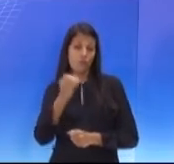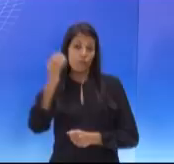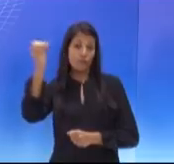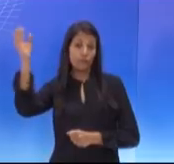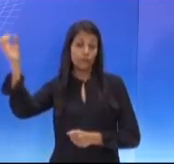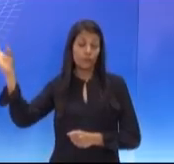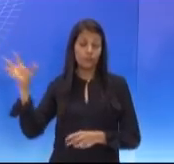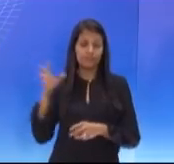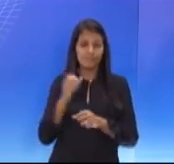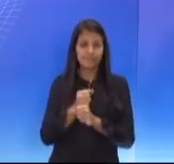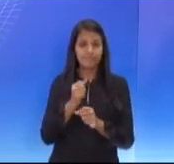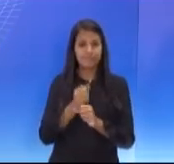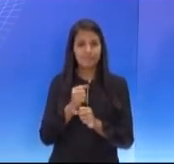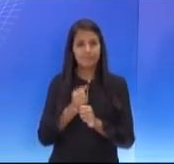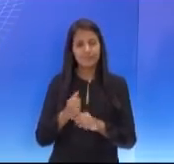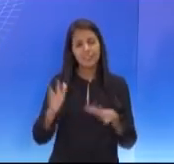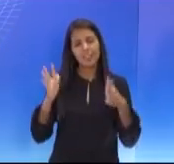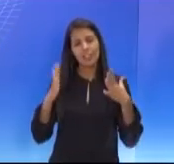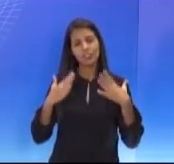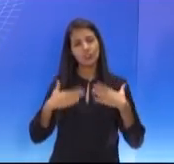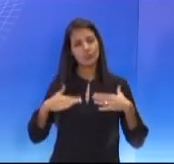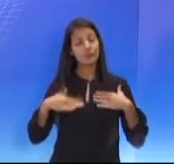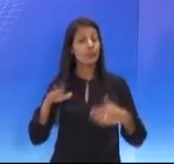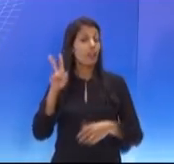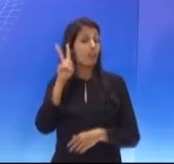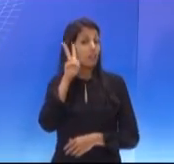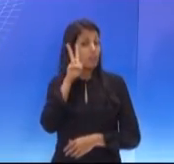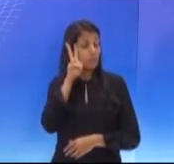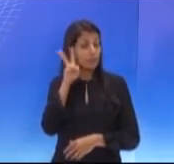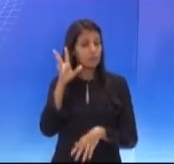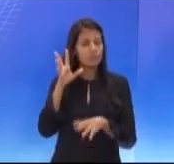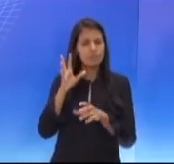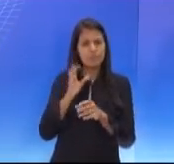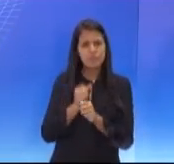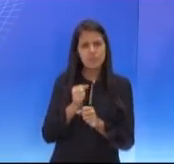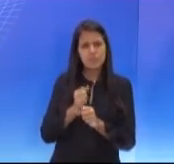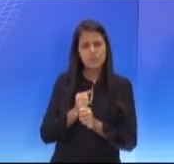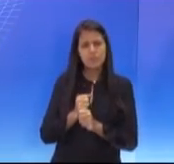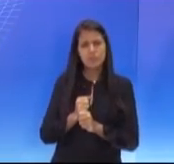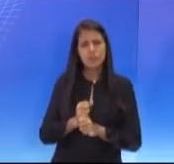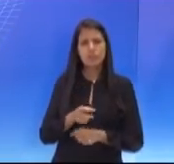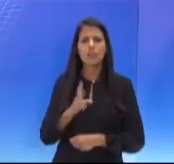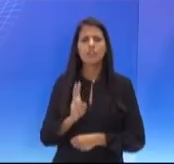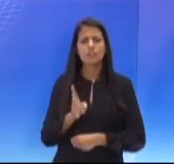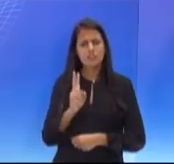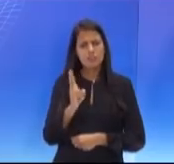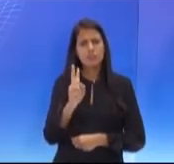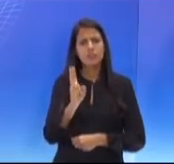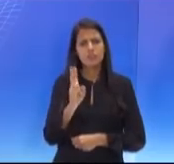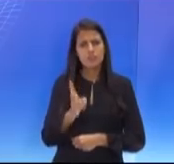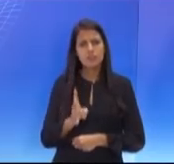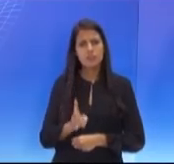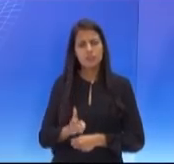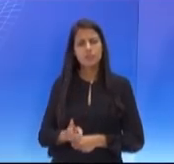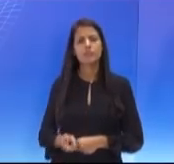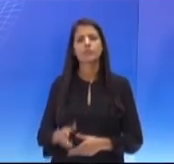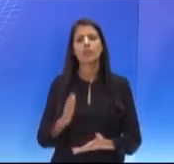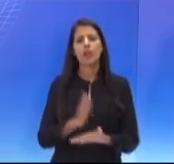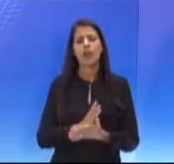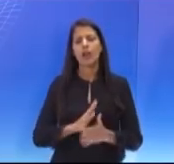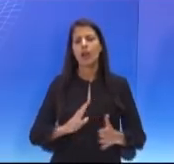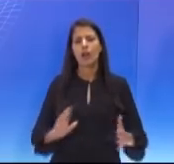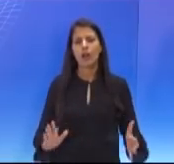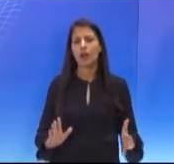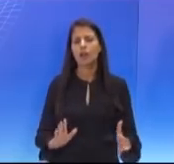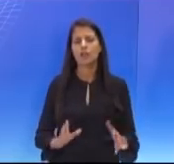lembrando sempre que matemática, pessoal, sempre termina em uma operação básica, certo? O que você viu lá